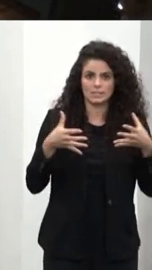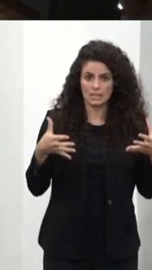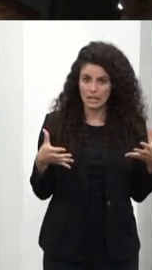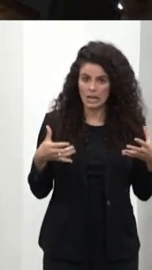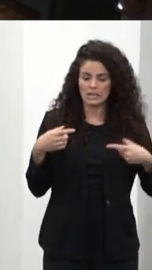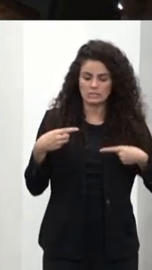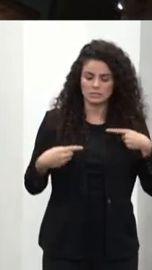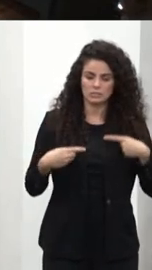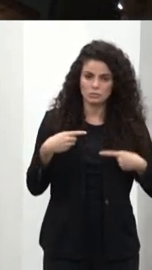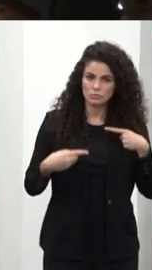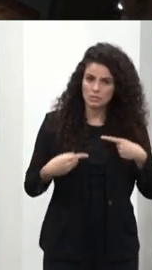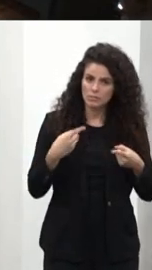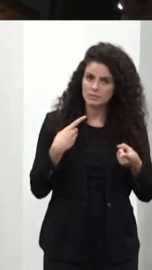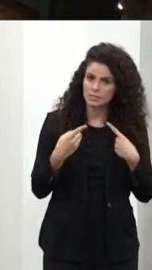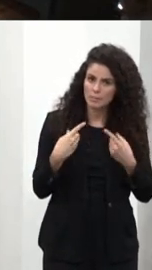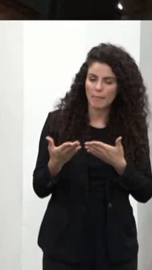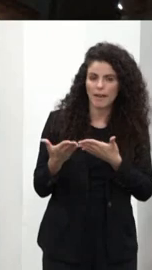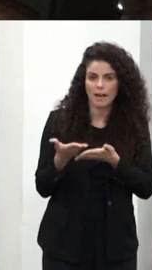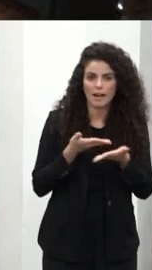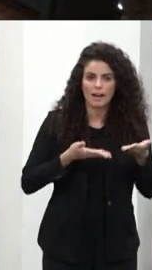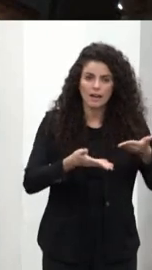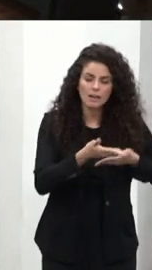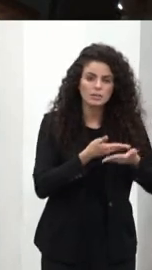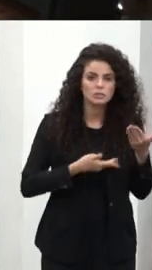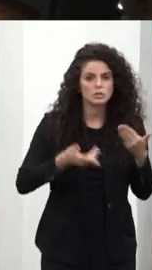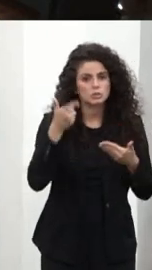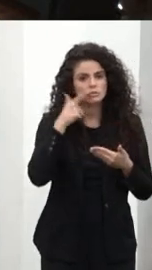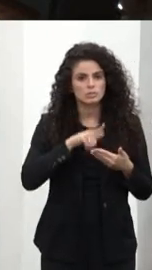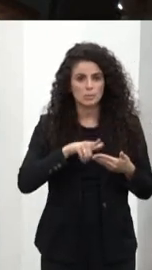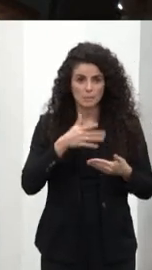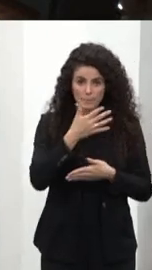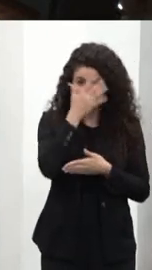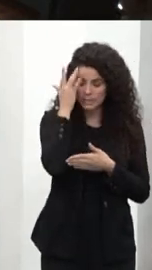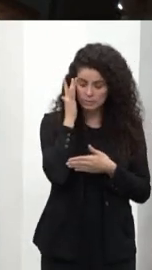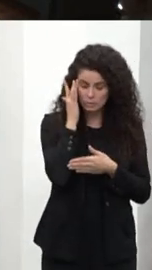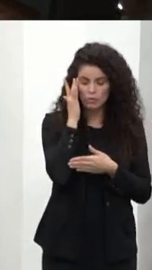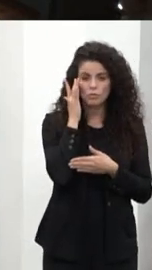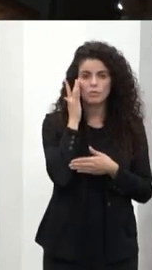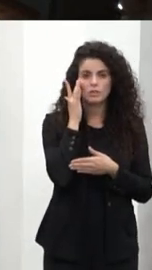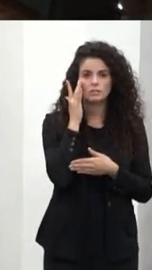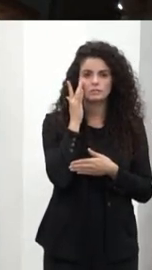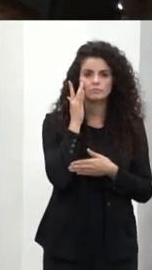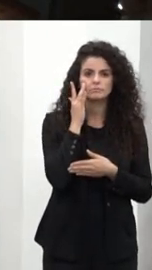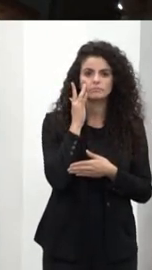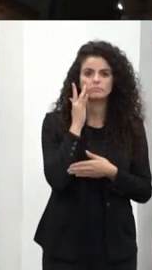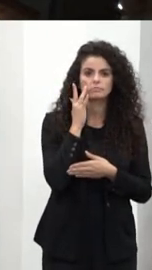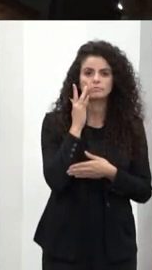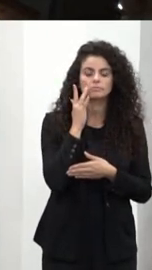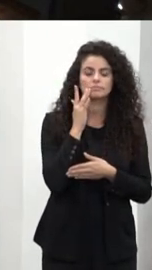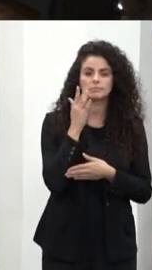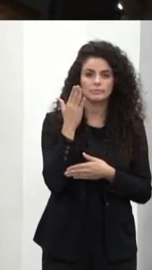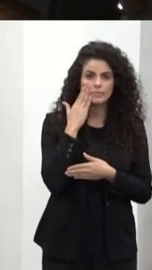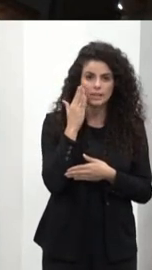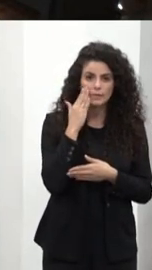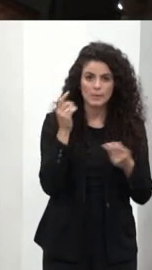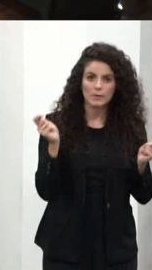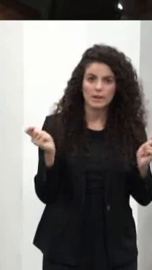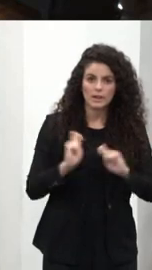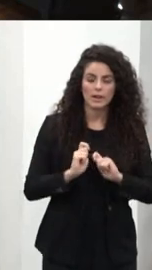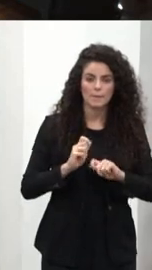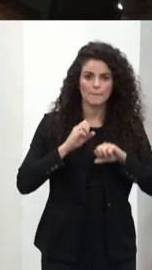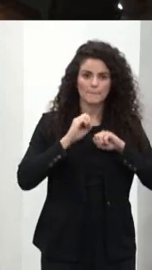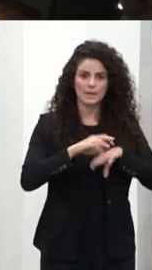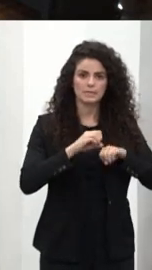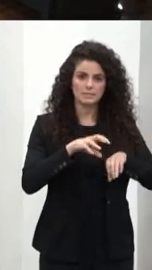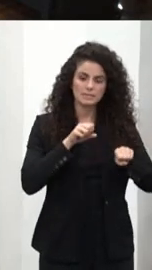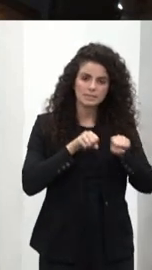para que Garanta realmente condições de pessoal para executar para capacitar para fazer as oitivas